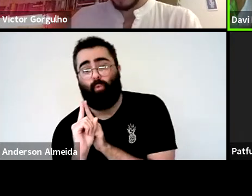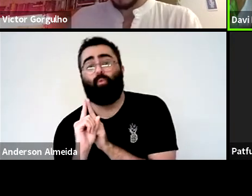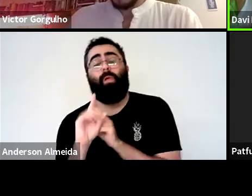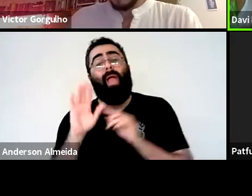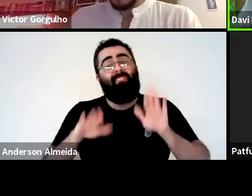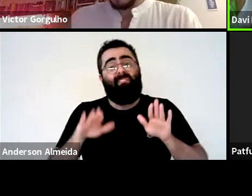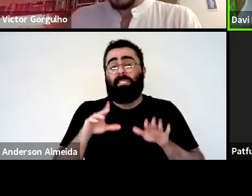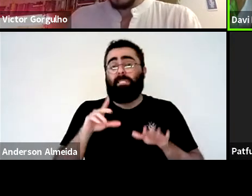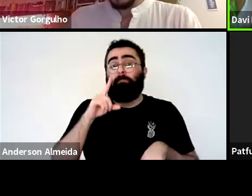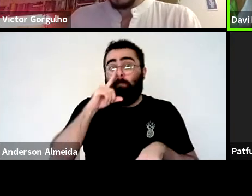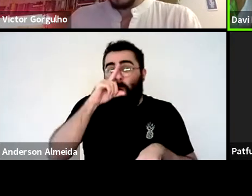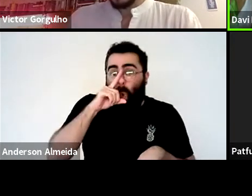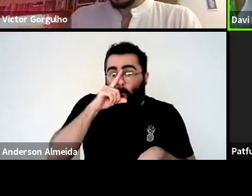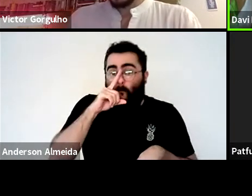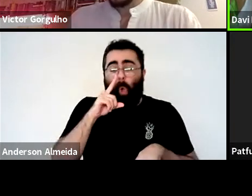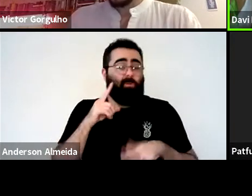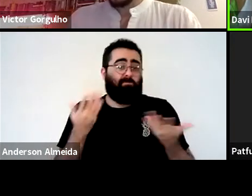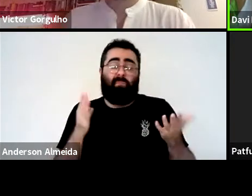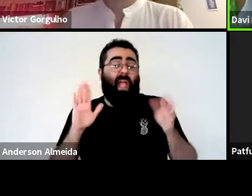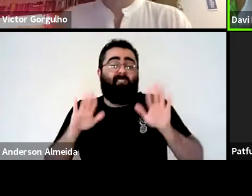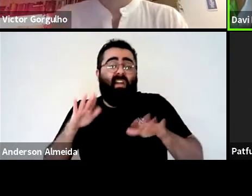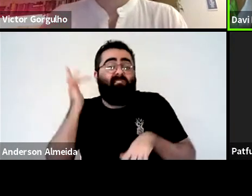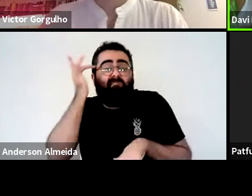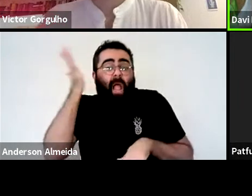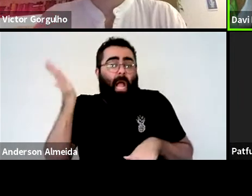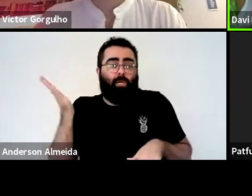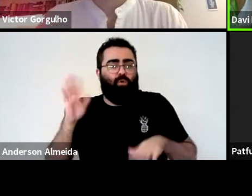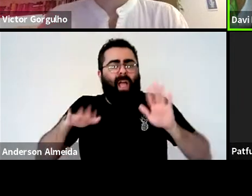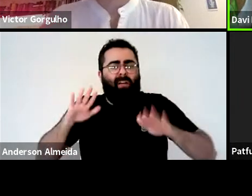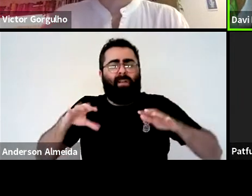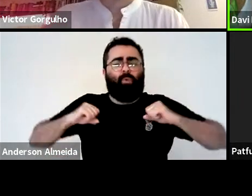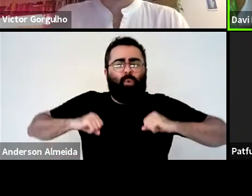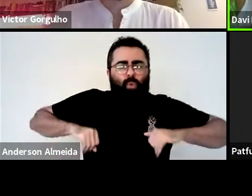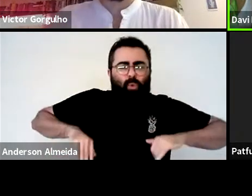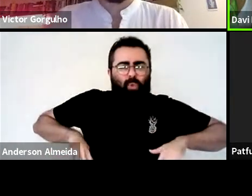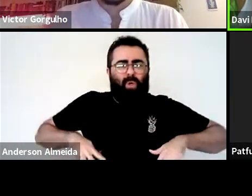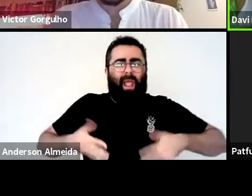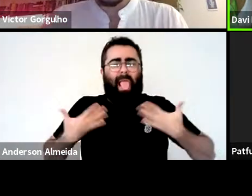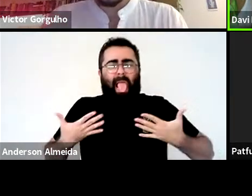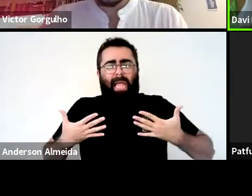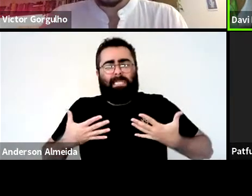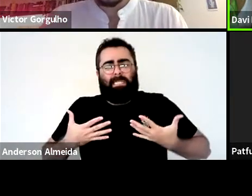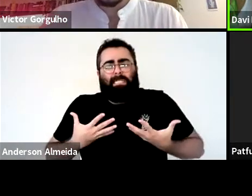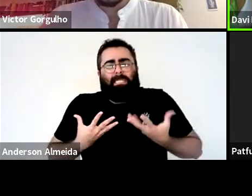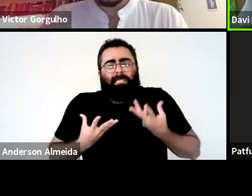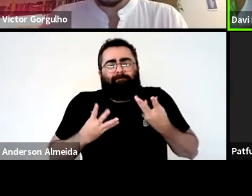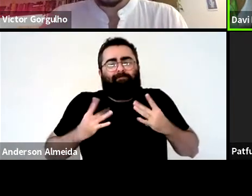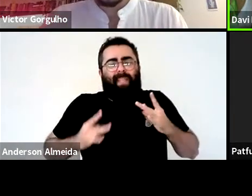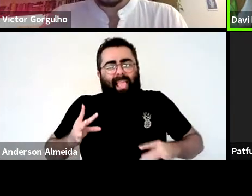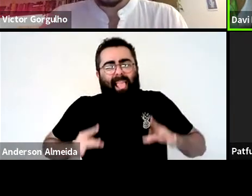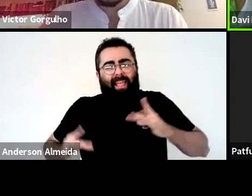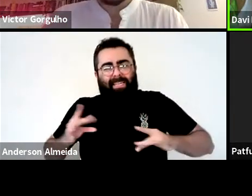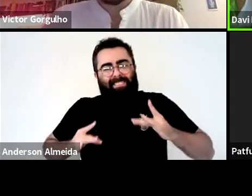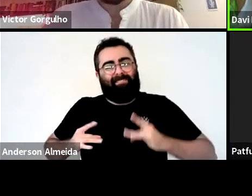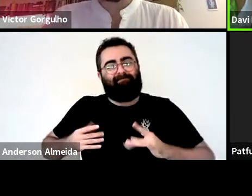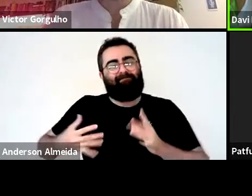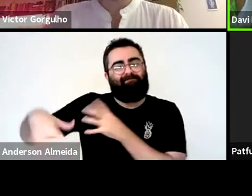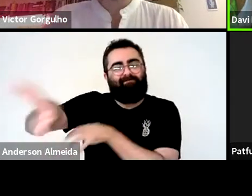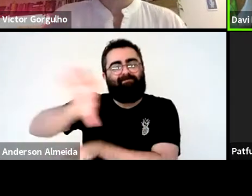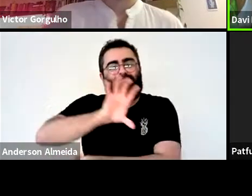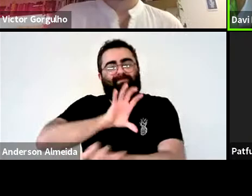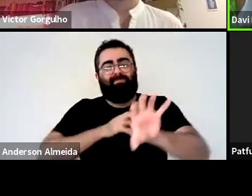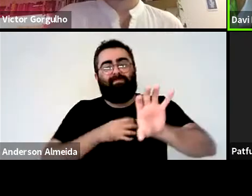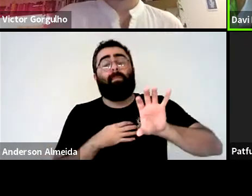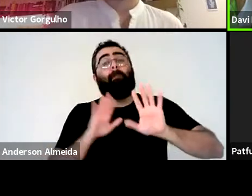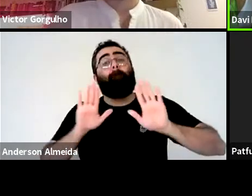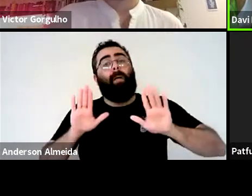perigoso, ou mais ou menos, enfim, suado e úmido, ou mais ou menos, enfim. Eu acho que o lugar também tem um papel fundamental. Eu